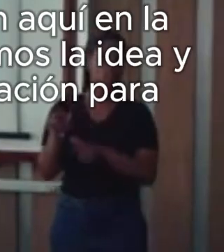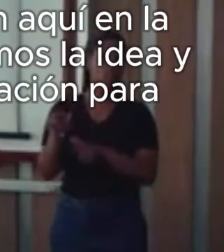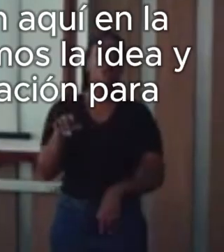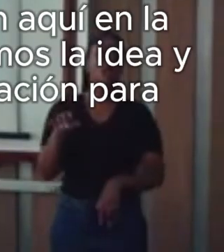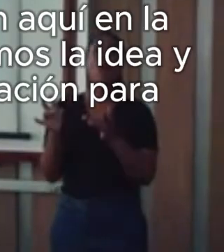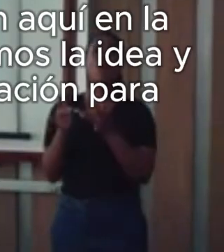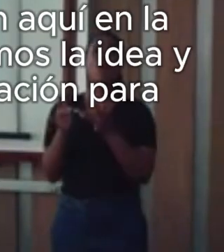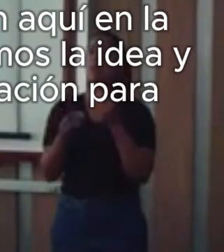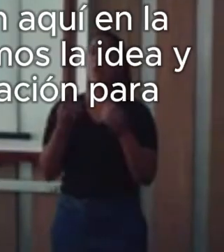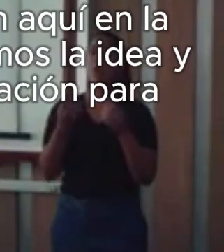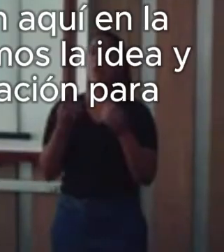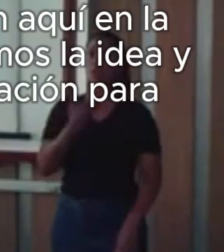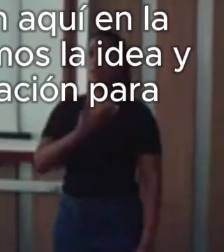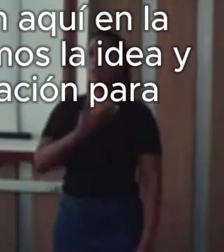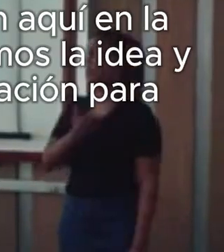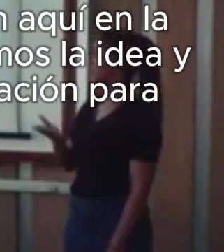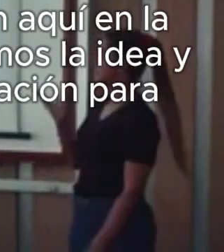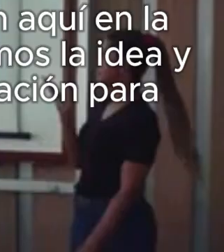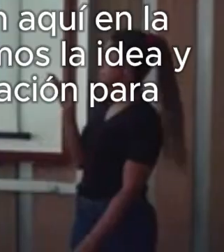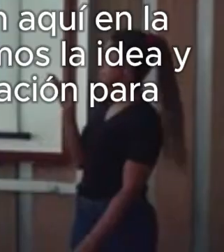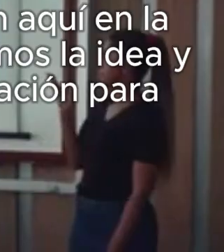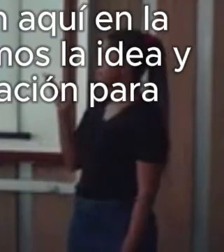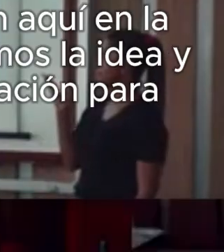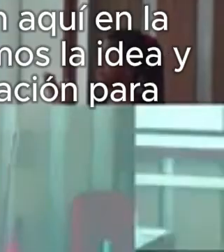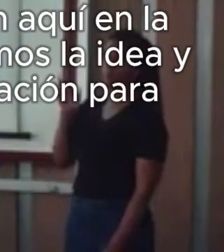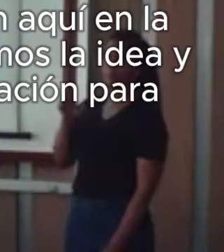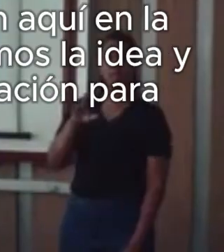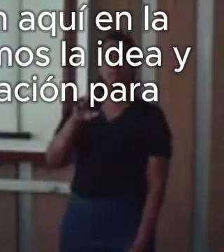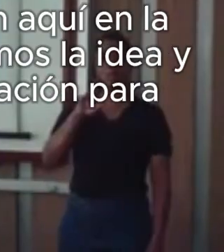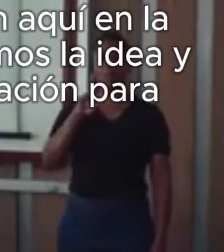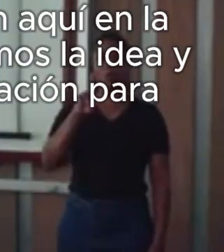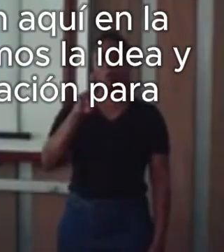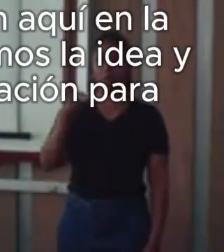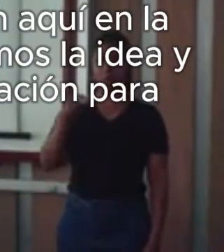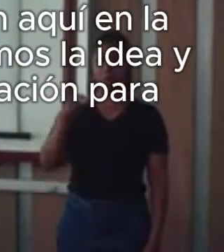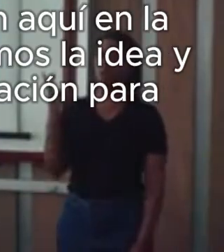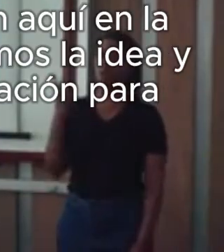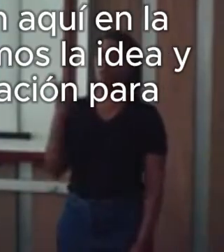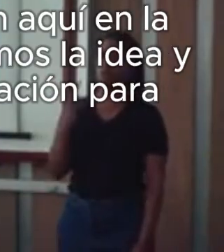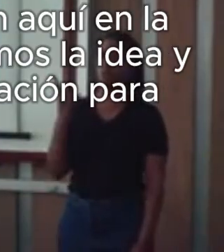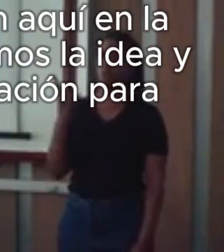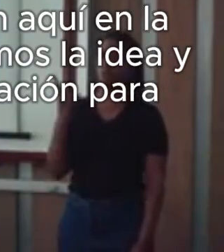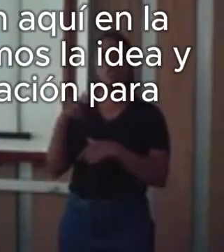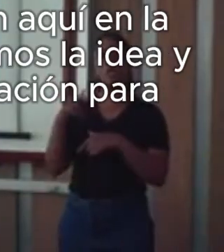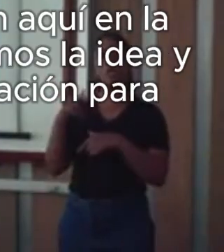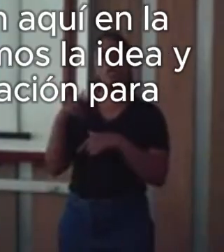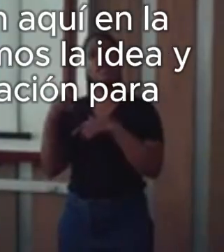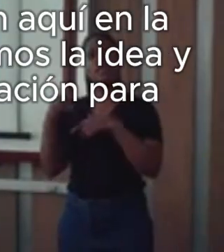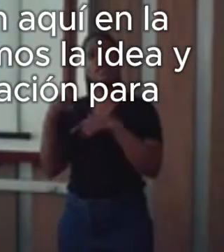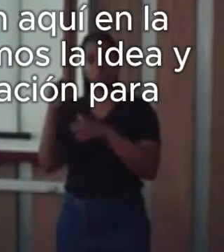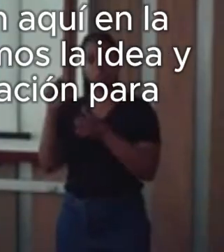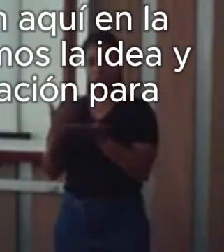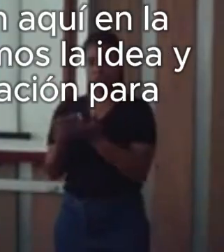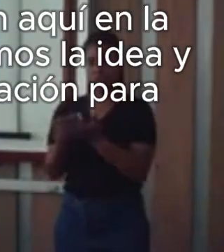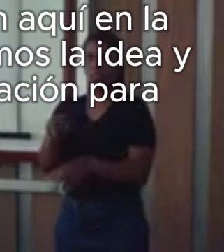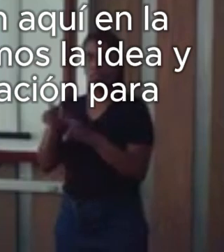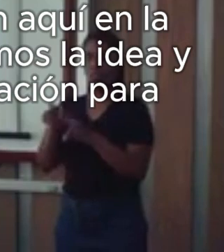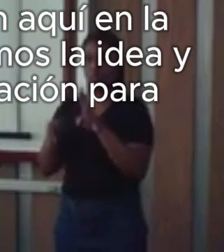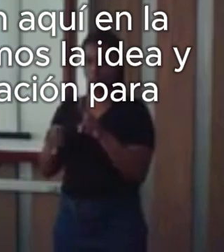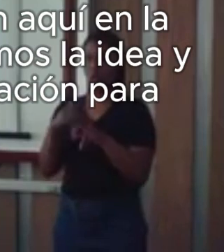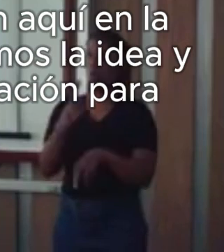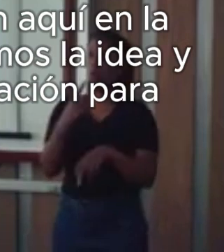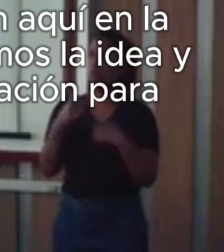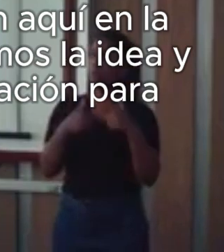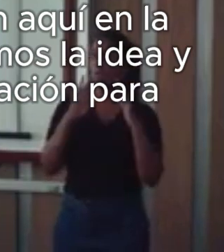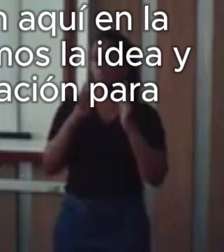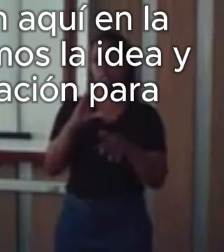2 amigos, esse aqui era o Juan, que... os 2 estudaram aqui na UFRJ, o Juan trabalhava na Cristália já, o Aurélio era